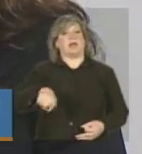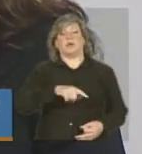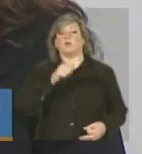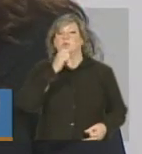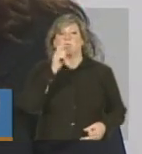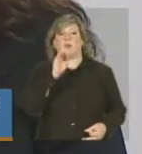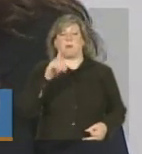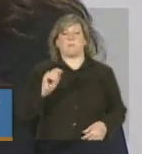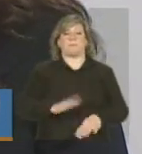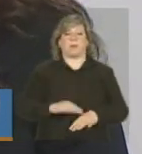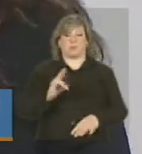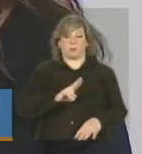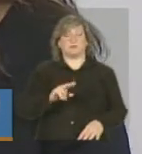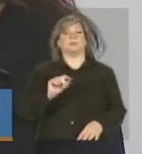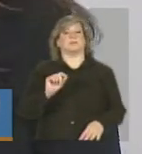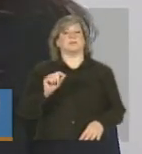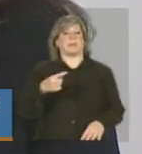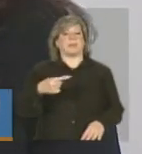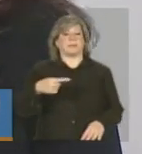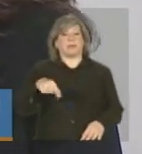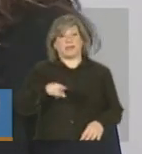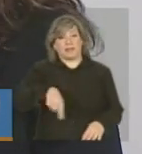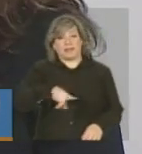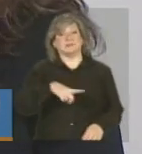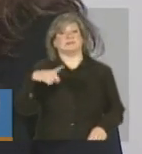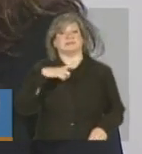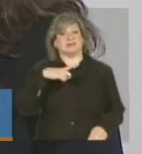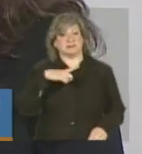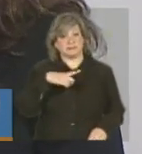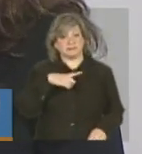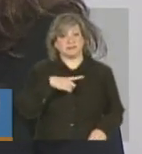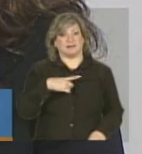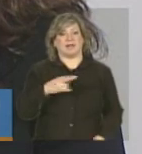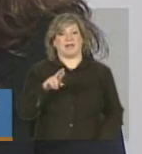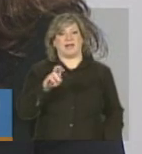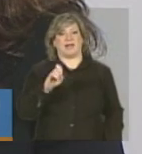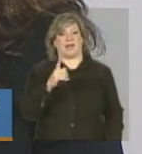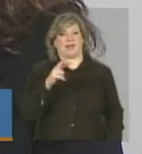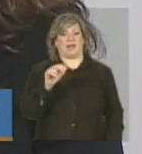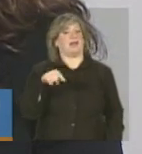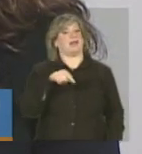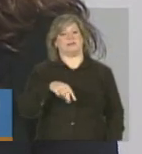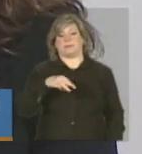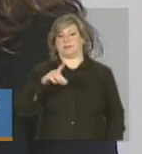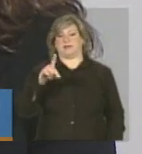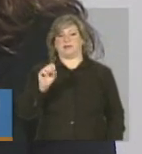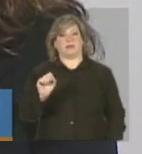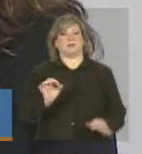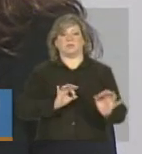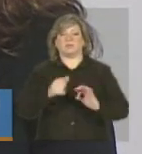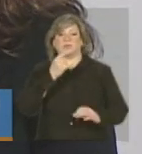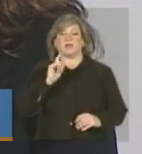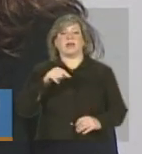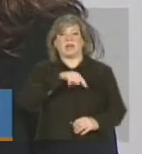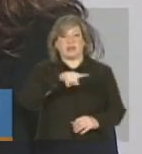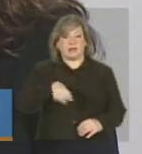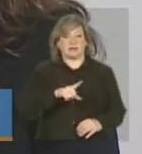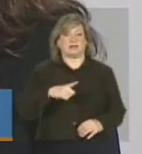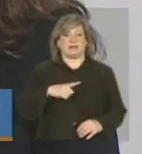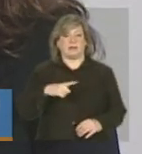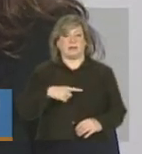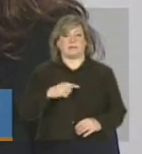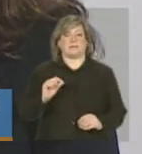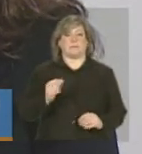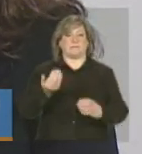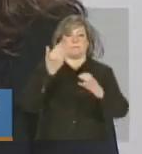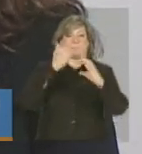mais utilizados, eles têm, por regra, e isso não é do controle do Ministério, jogar essas mensagens